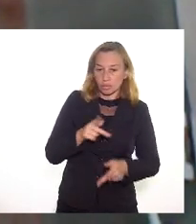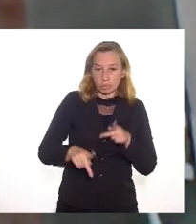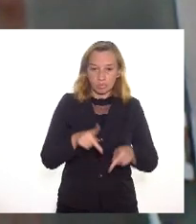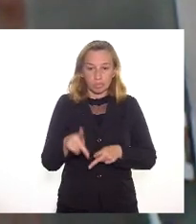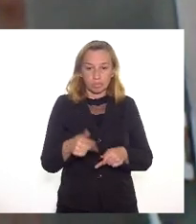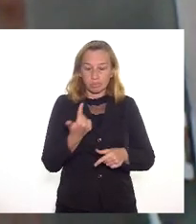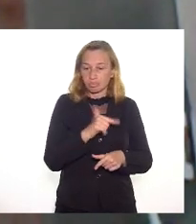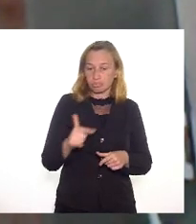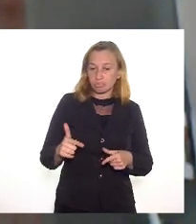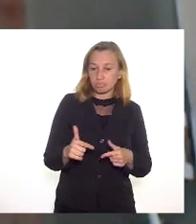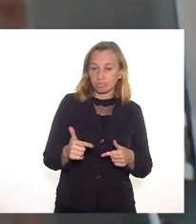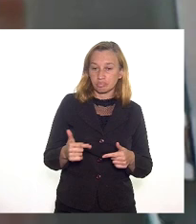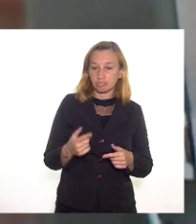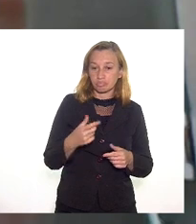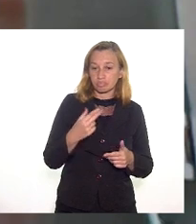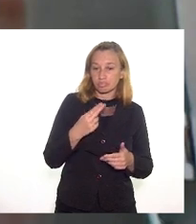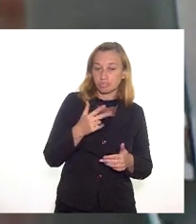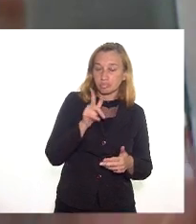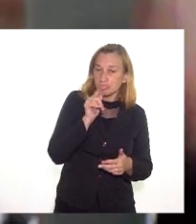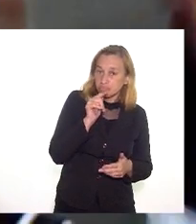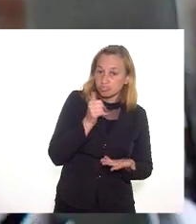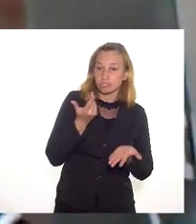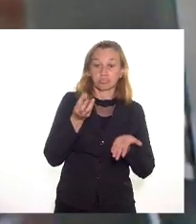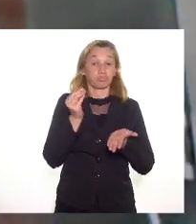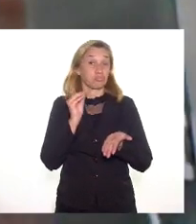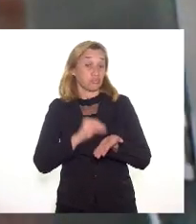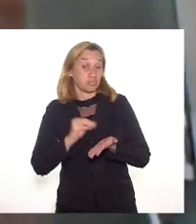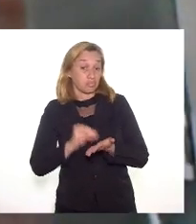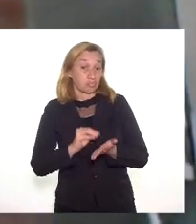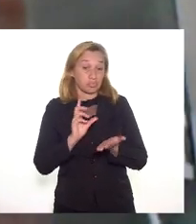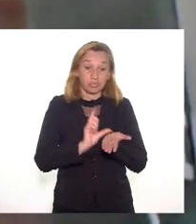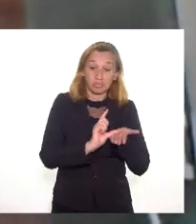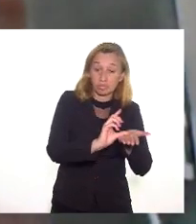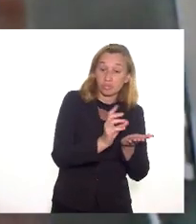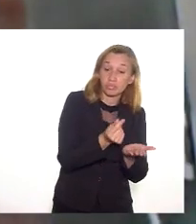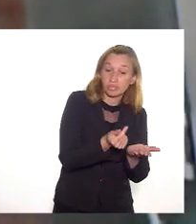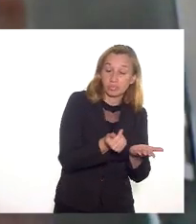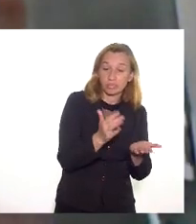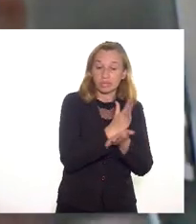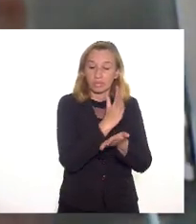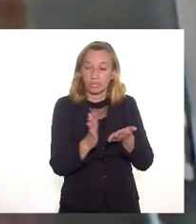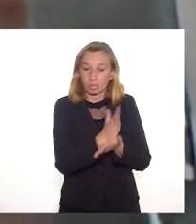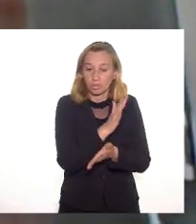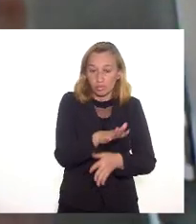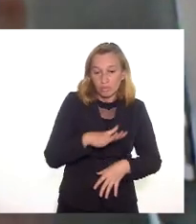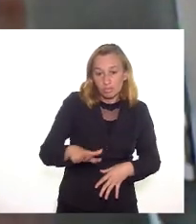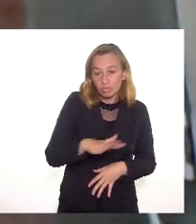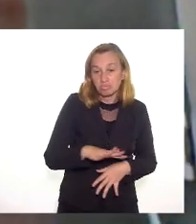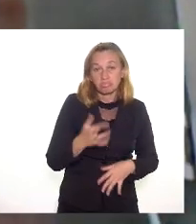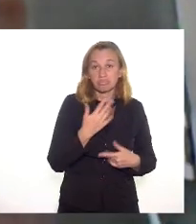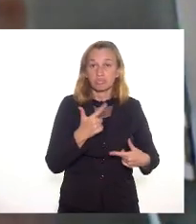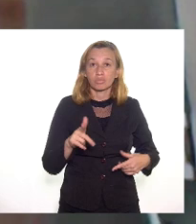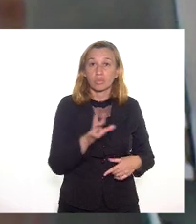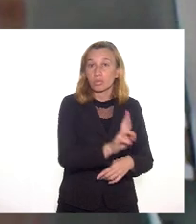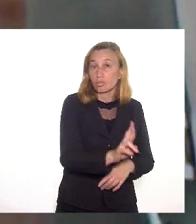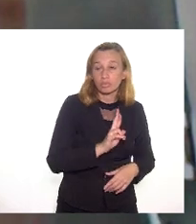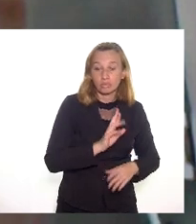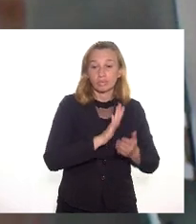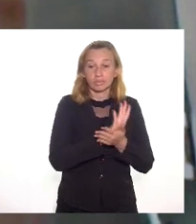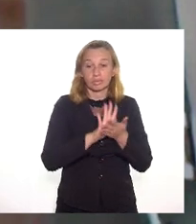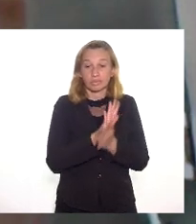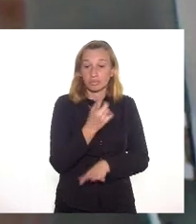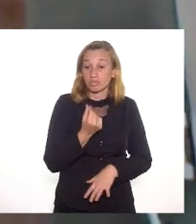água? Não é isso? Por que falta, às vezes, investimento em determinado setor? A gente não tem como responder porque não tem dinheiro.